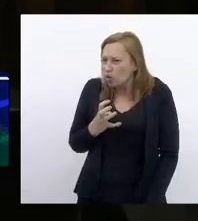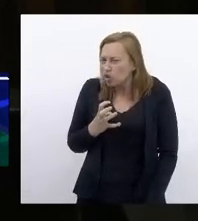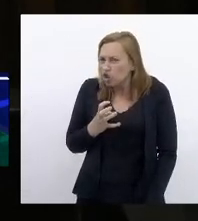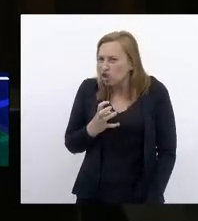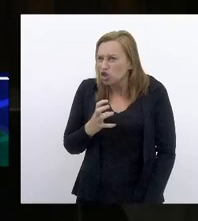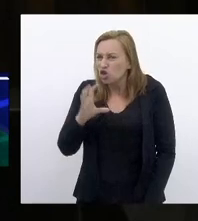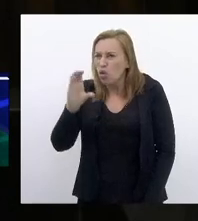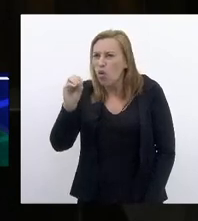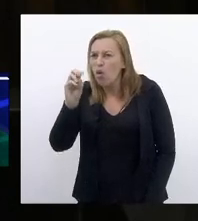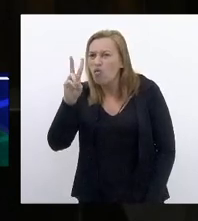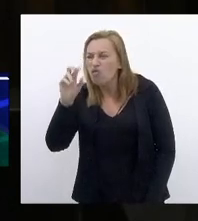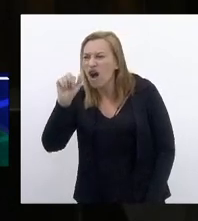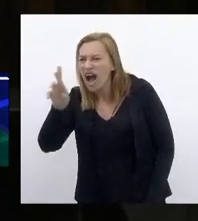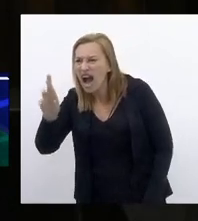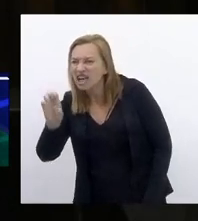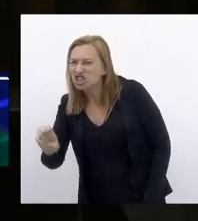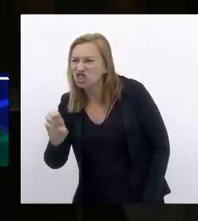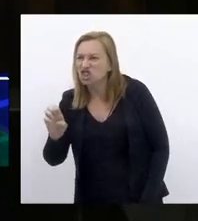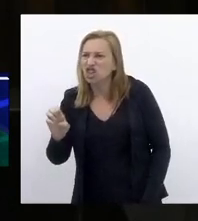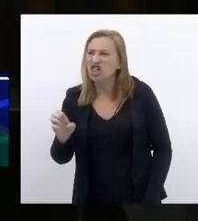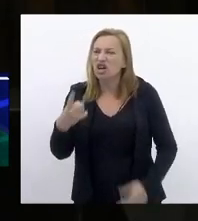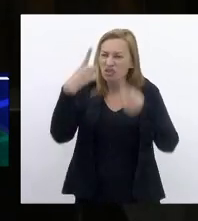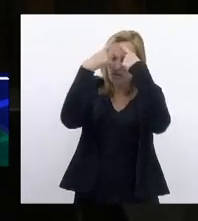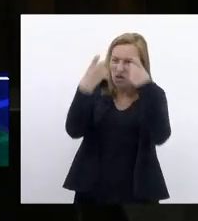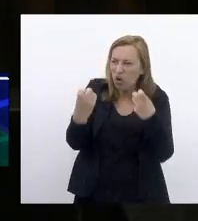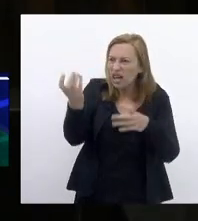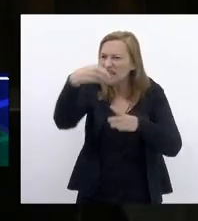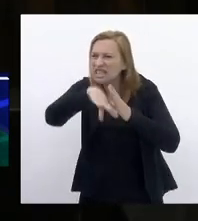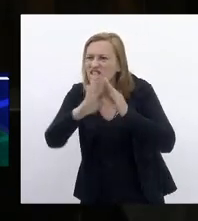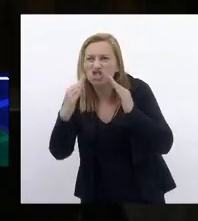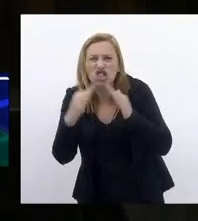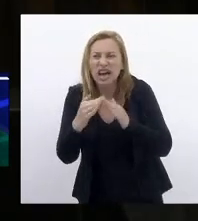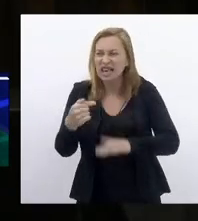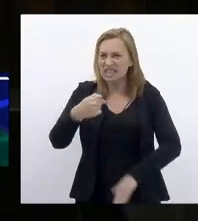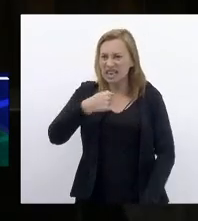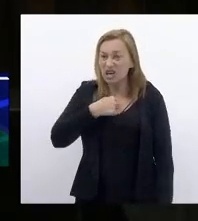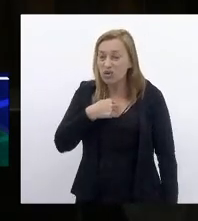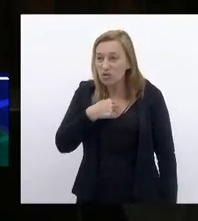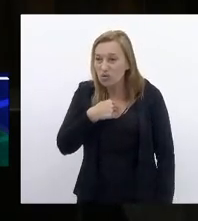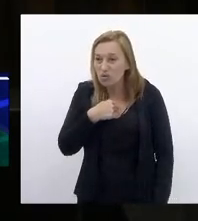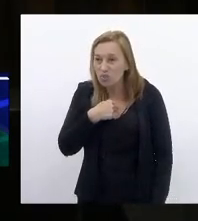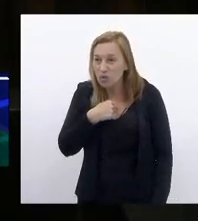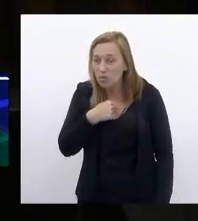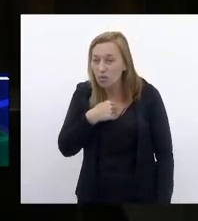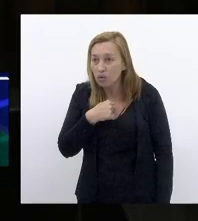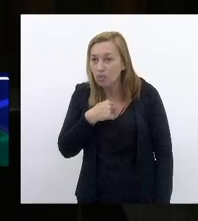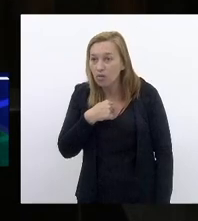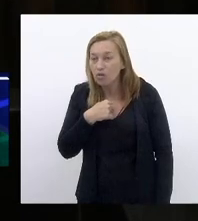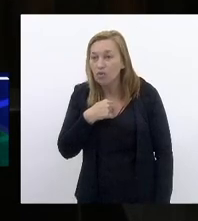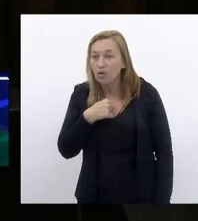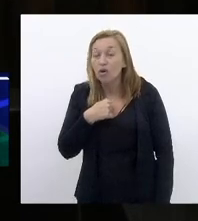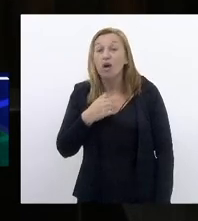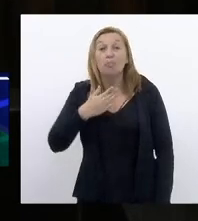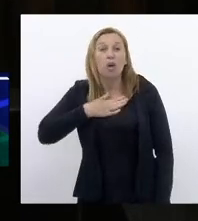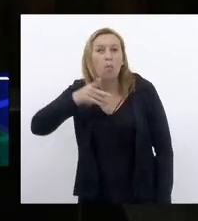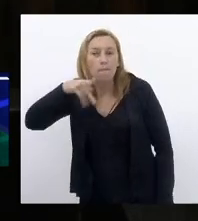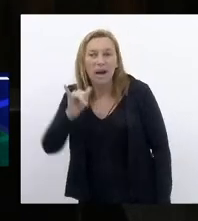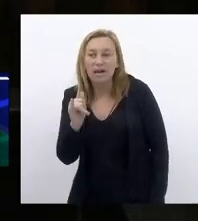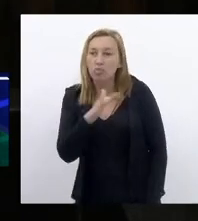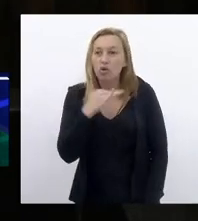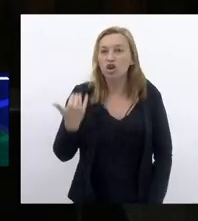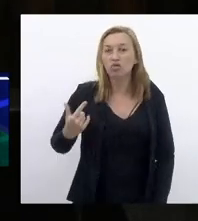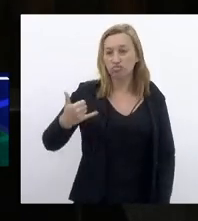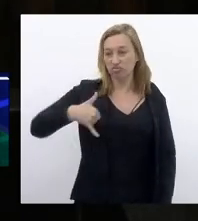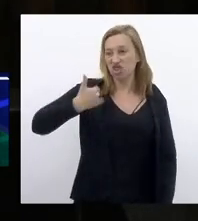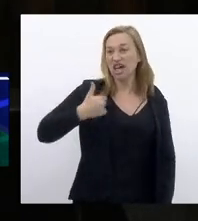disse que eu pratico violência doméstica, o que é um absurdo. Deputada Tia Ju, meu pai morreu, eu tinha 17 anos de